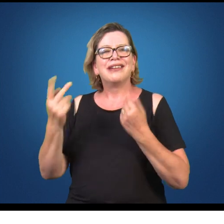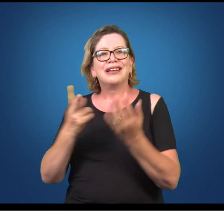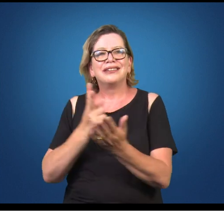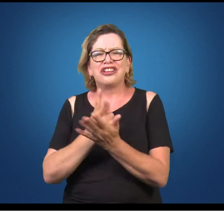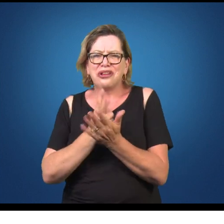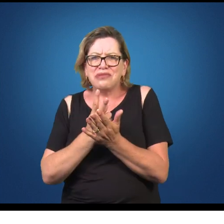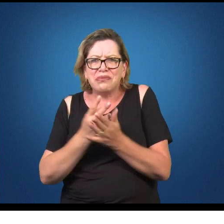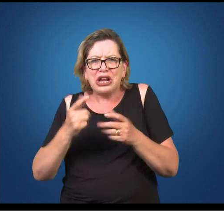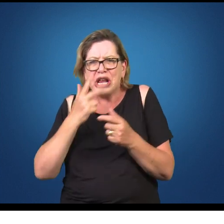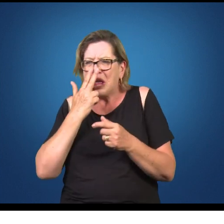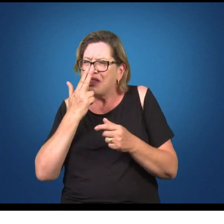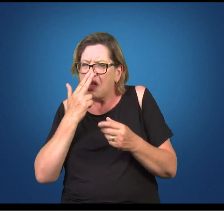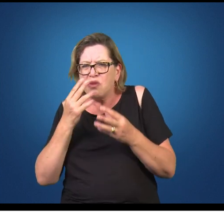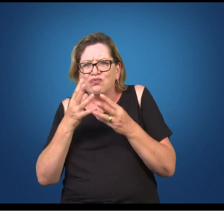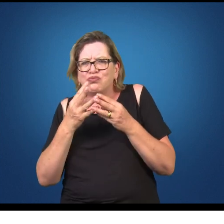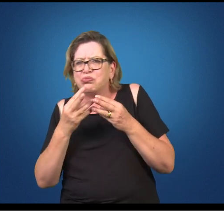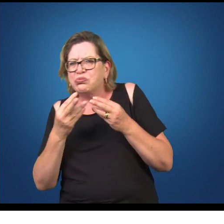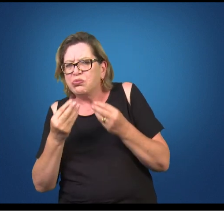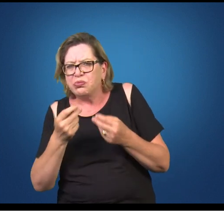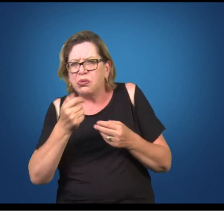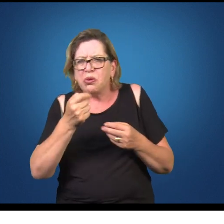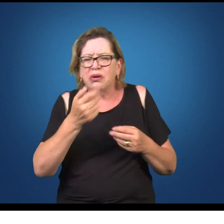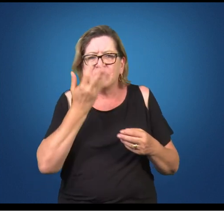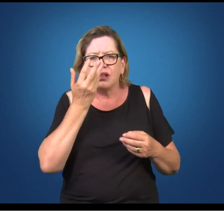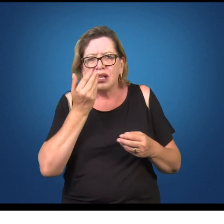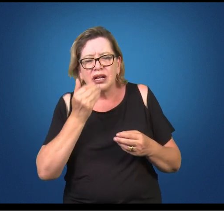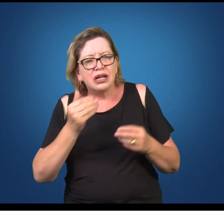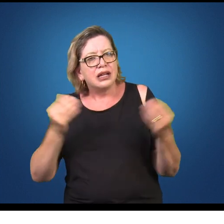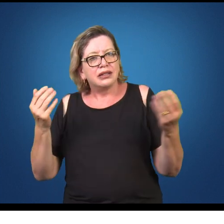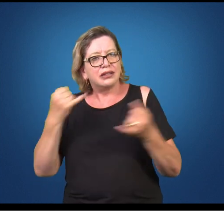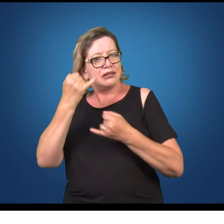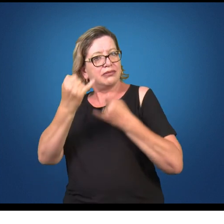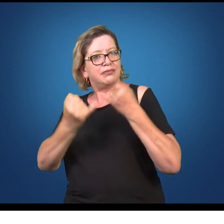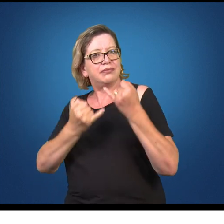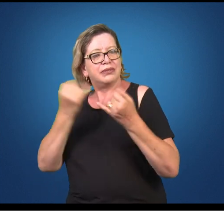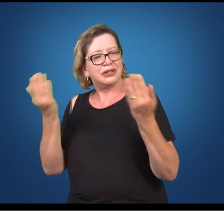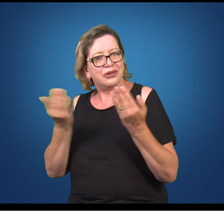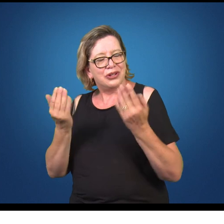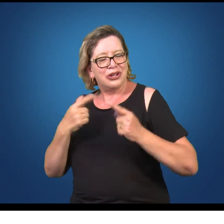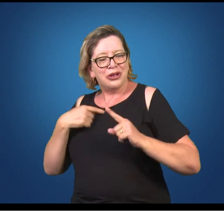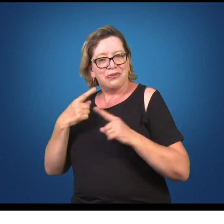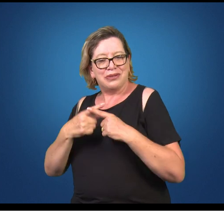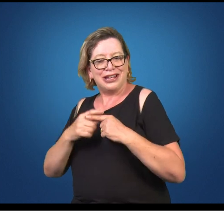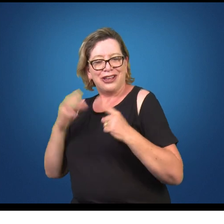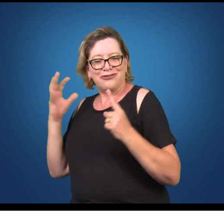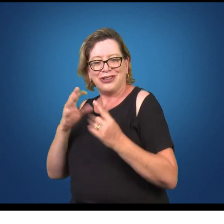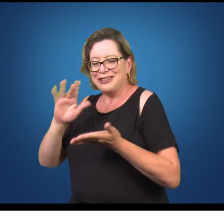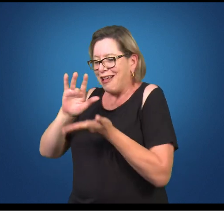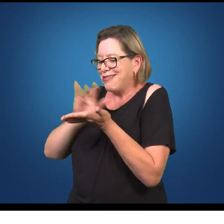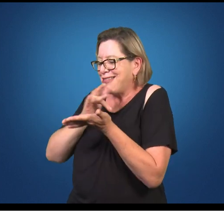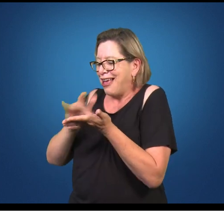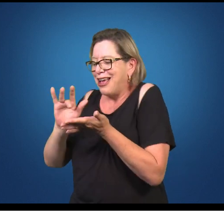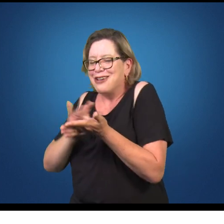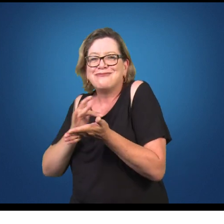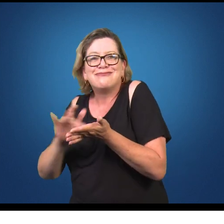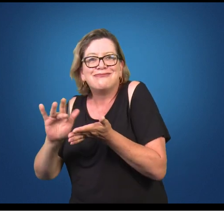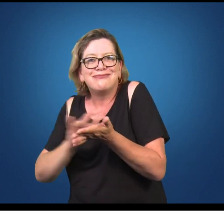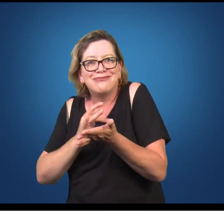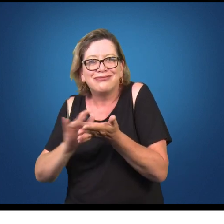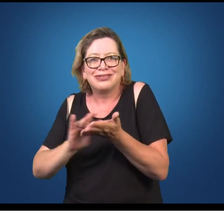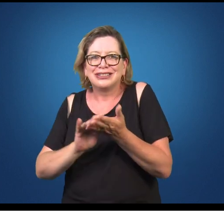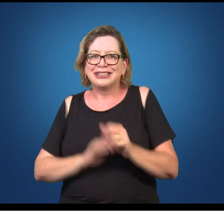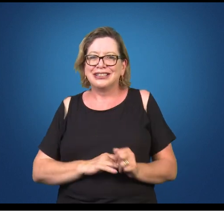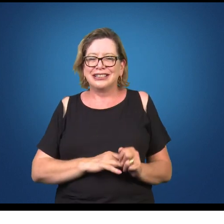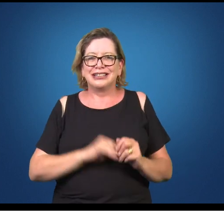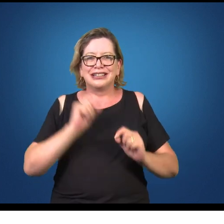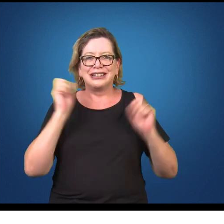a gente vê menos, né? Devido à interferência dos tablets da vida, dos joguinhos, mas.